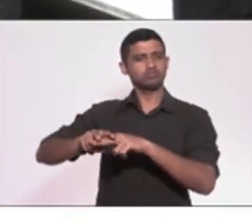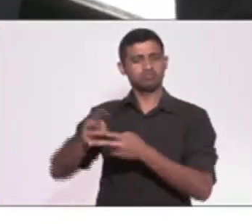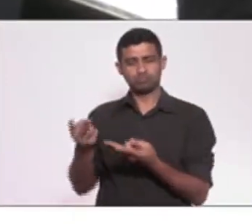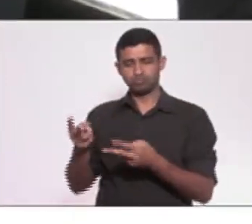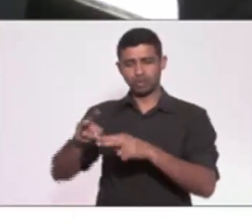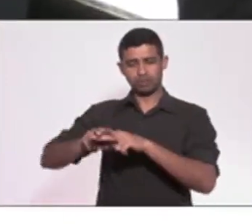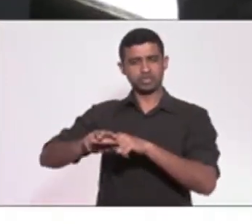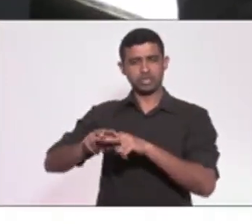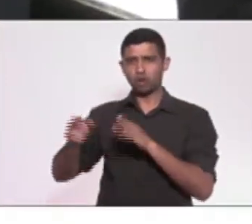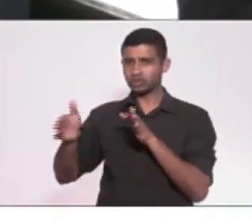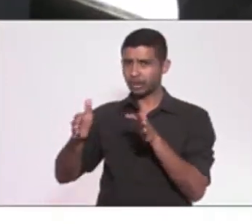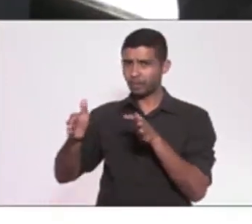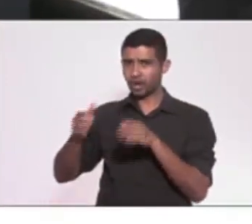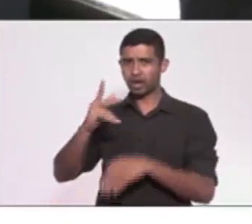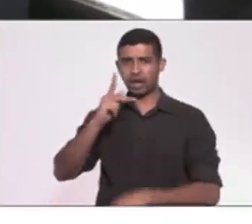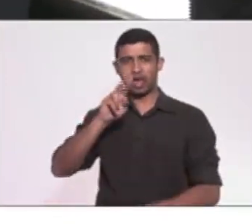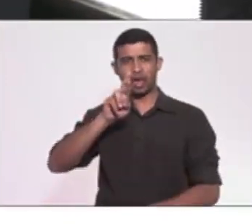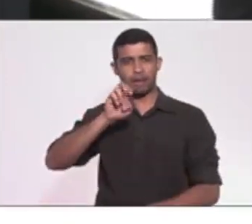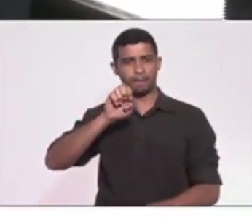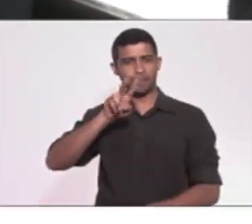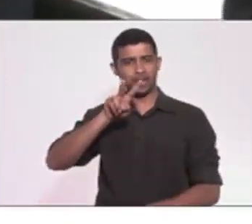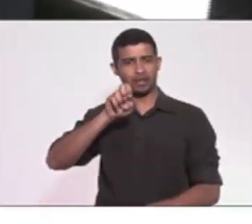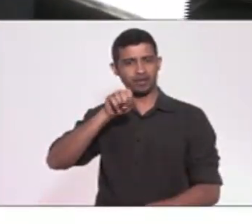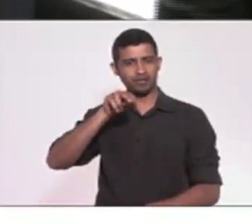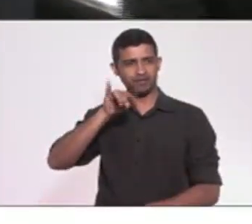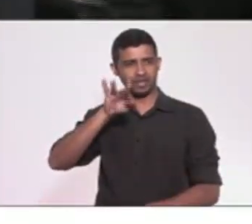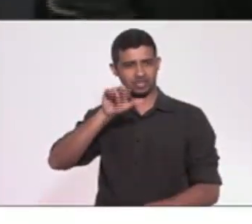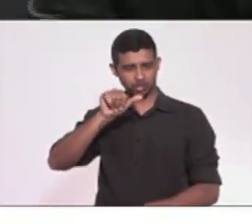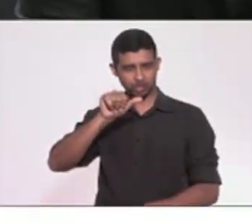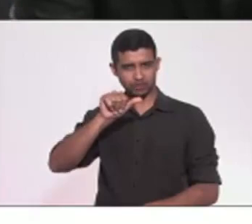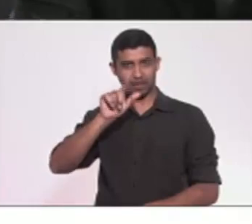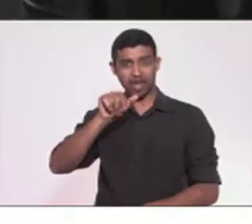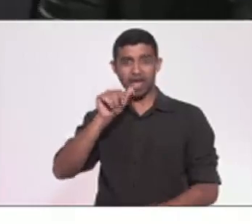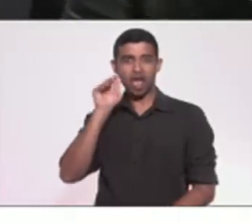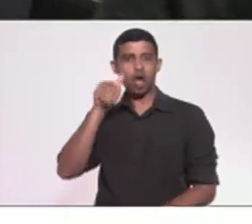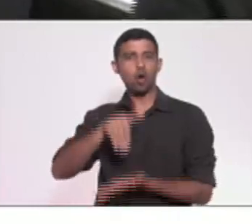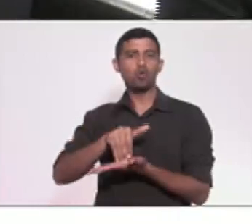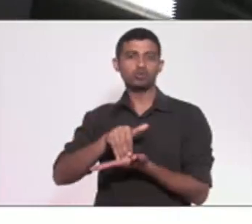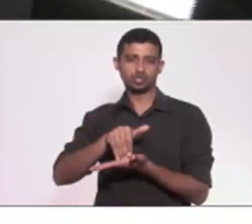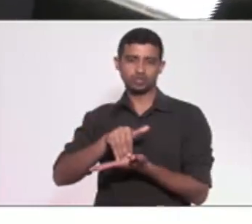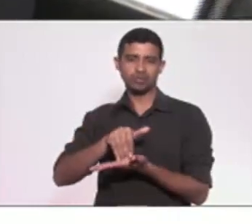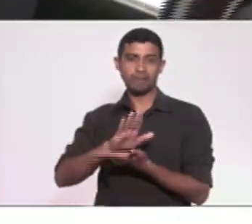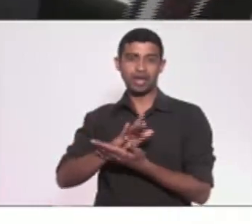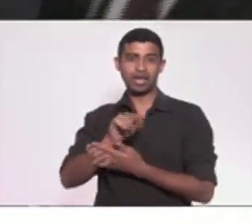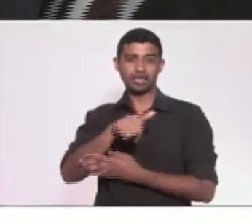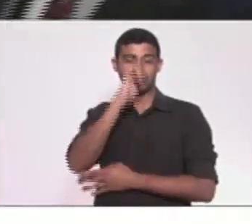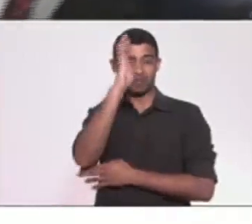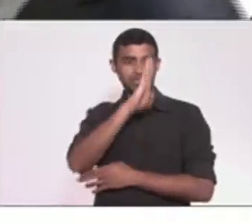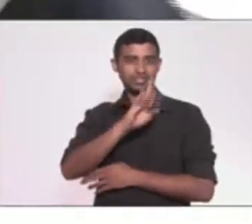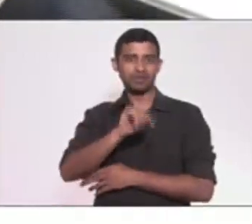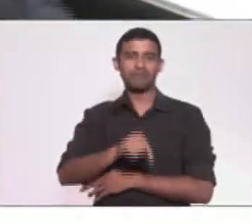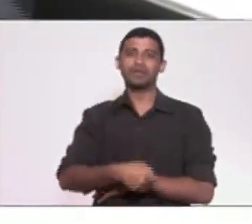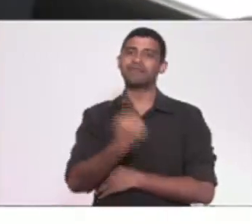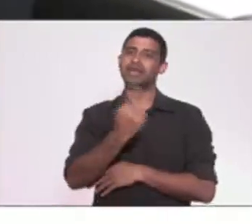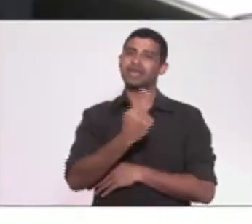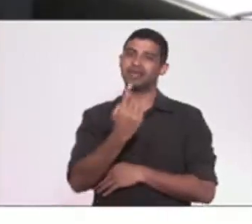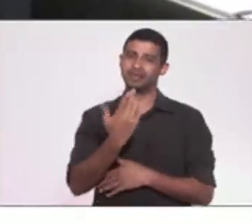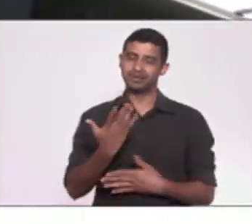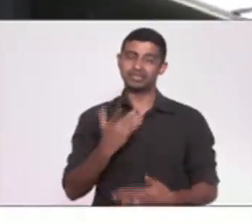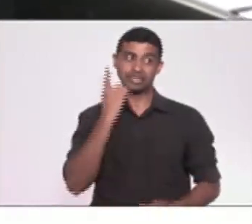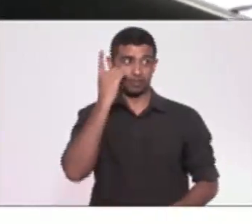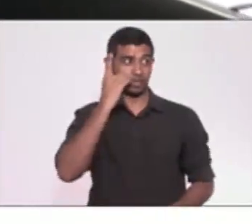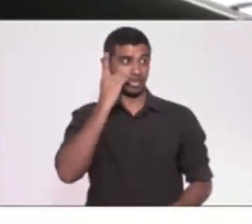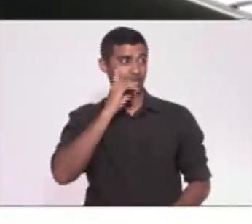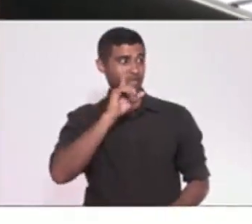a prisão preventiva é a última das medidas cautelares. Só que no Brasil é a primeira, deputada